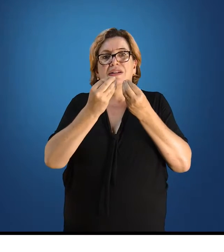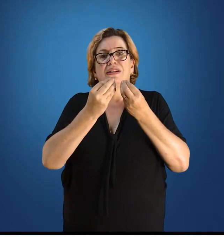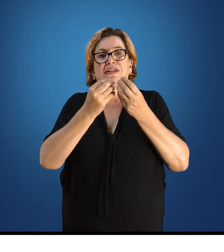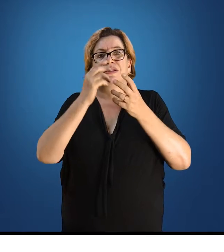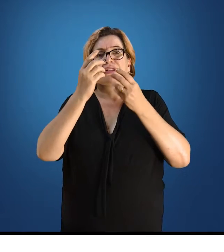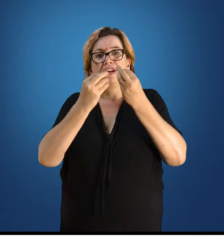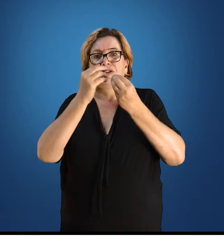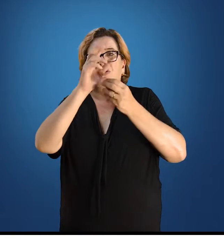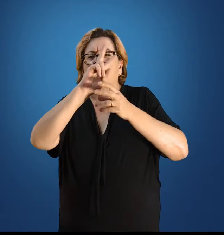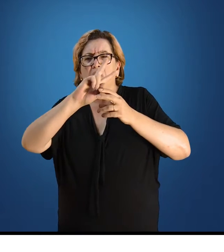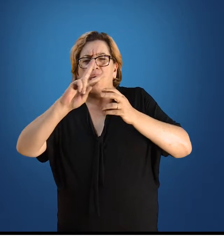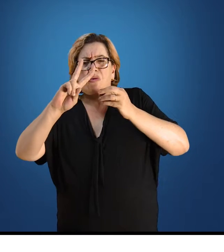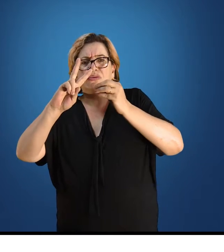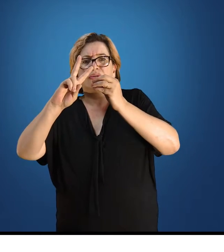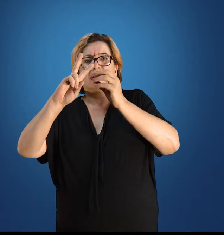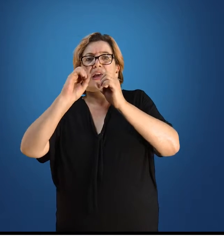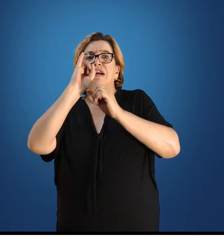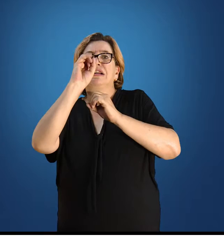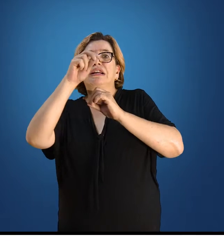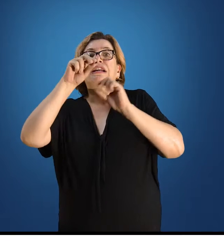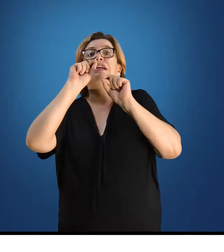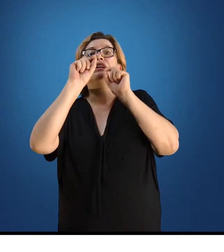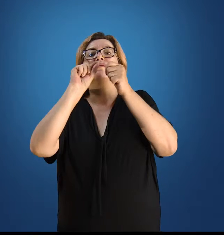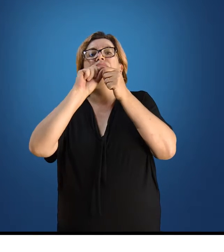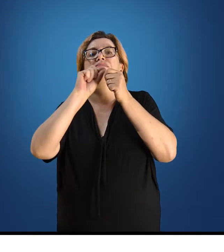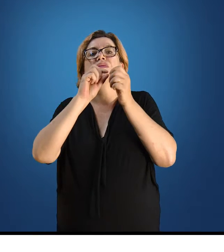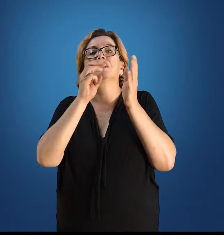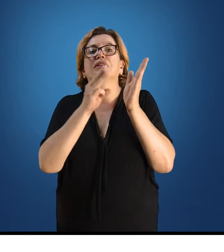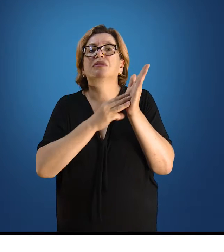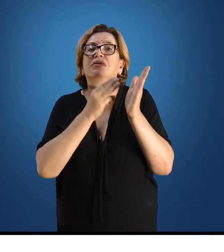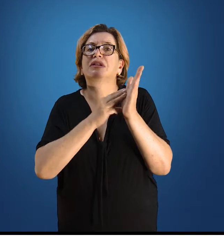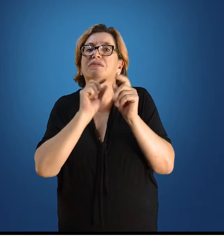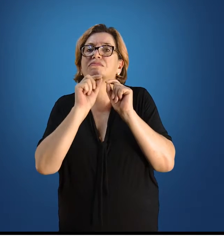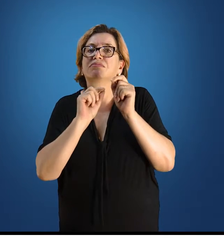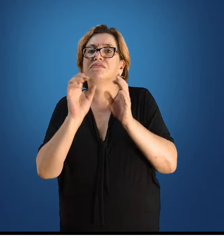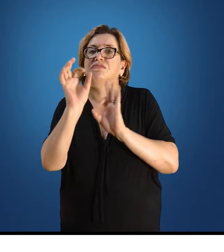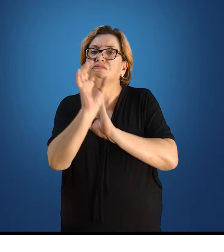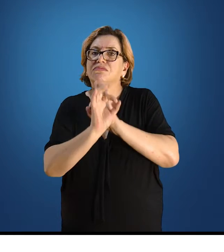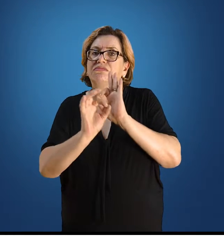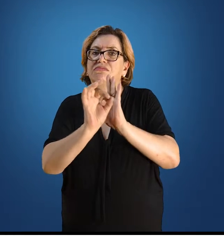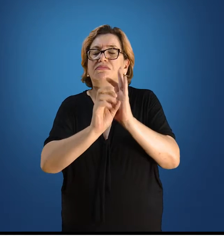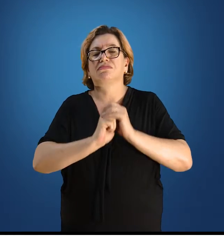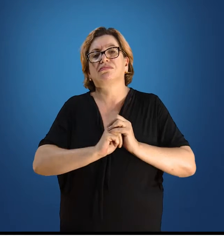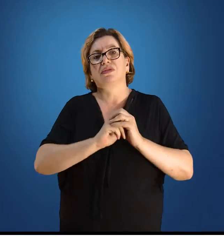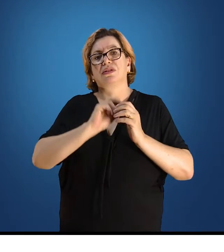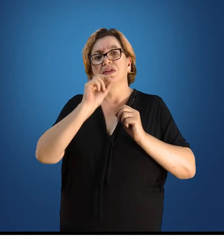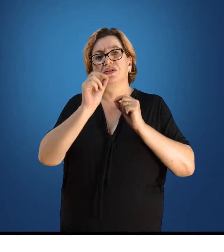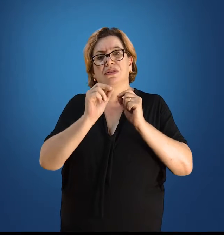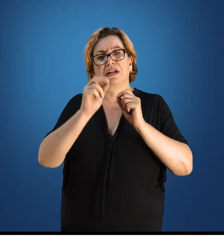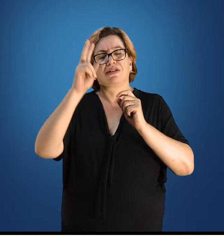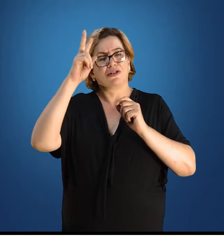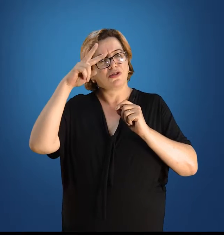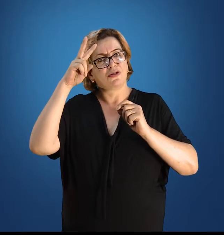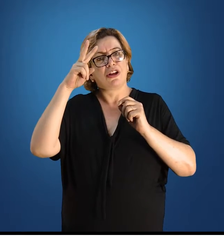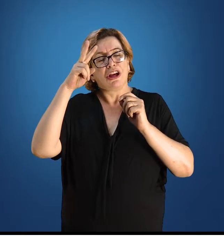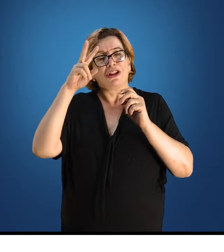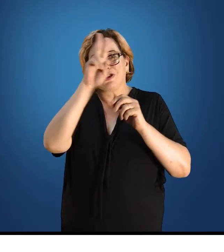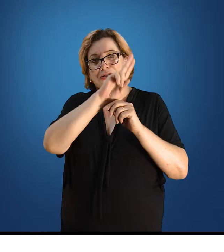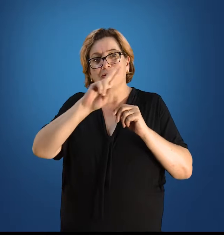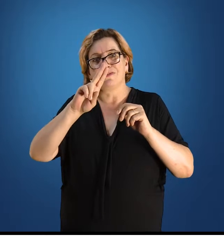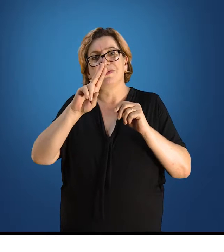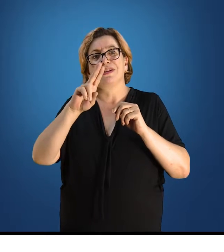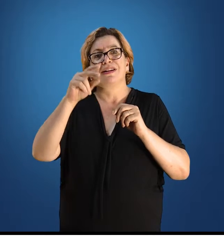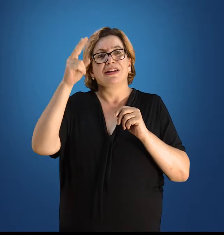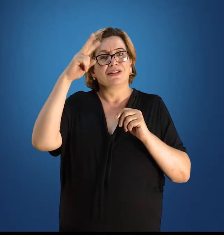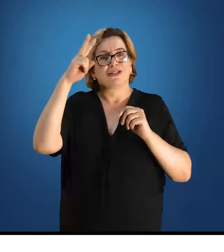Schmidt J., que são os organizadores desta monografia, que se chama História dos Jovens 2. Então